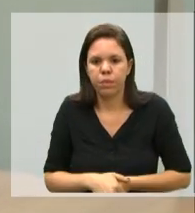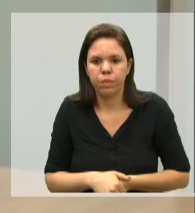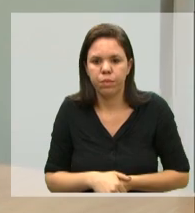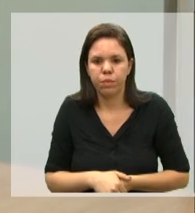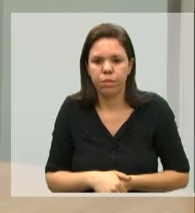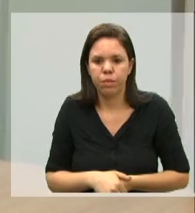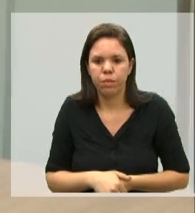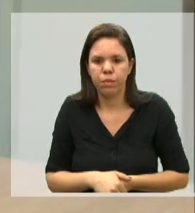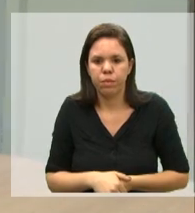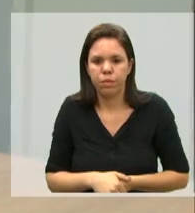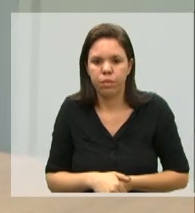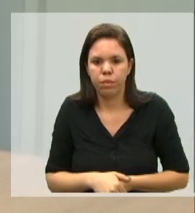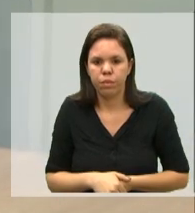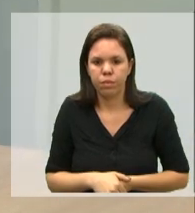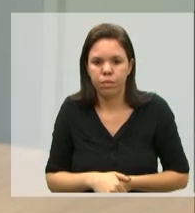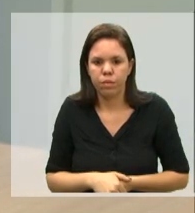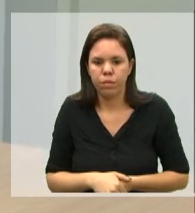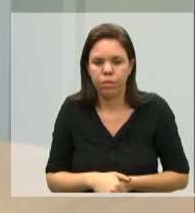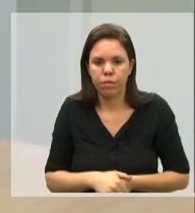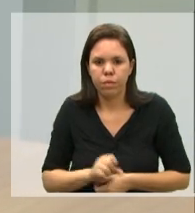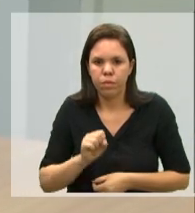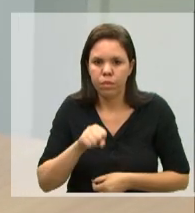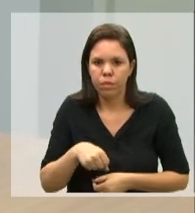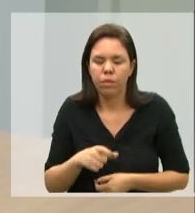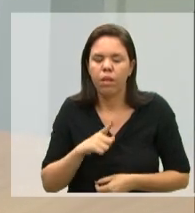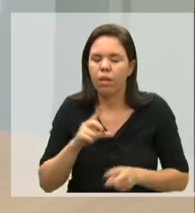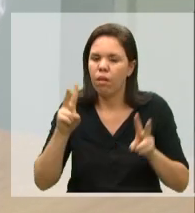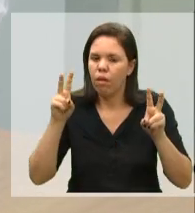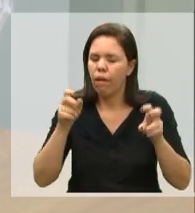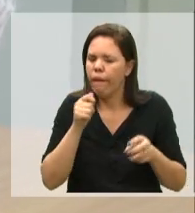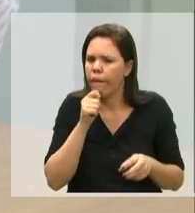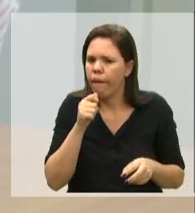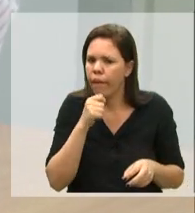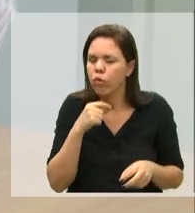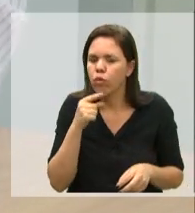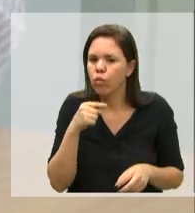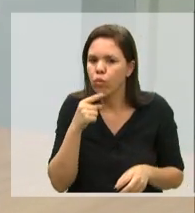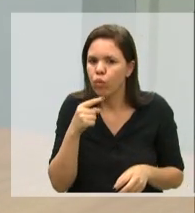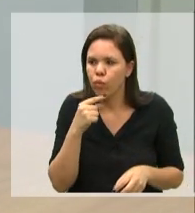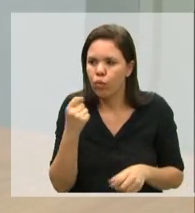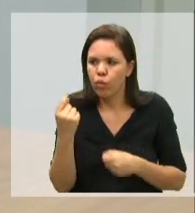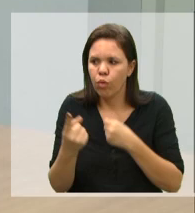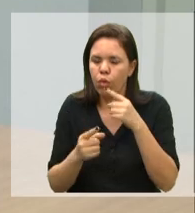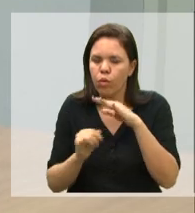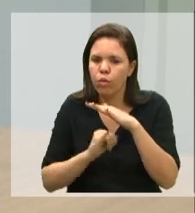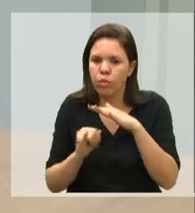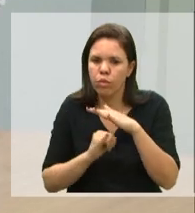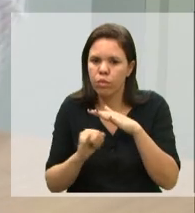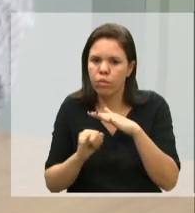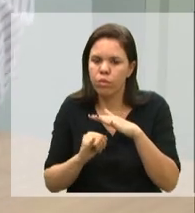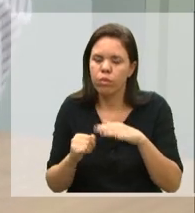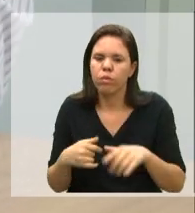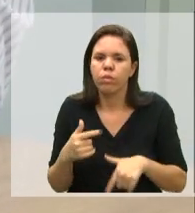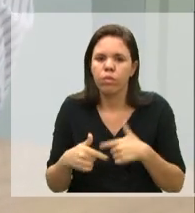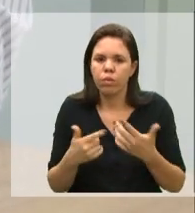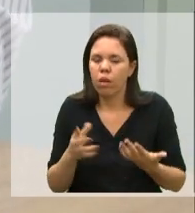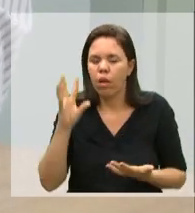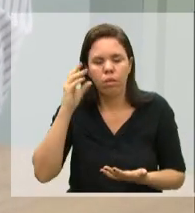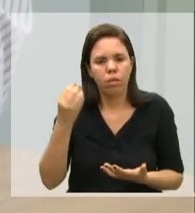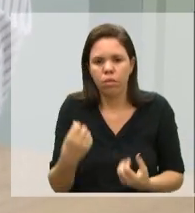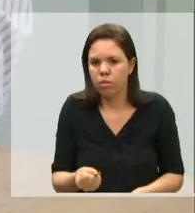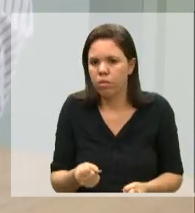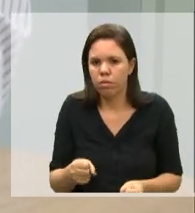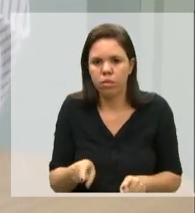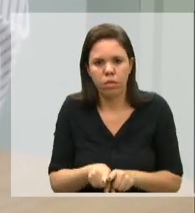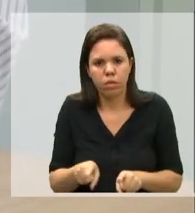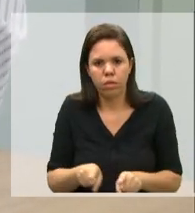Por outro lado, eu acho que se há ainda uma reticência por parte de algumas instituições de mercado que acho que não entenderam o momento